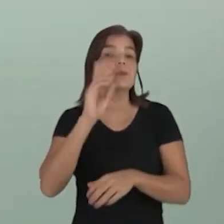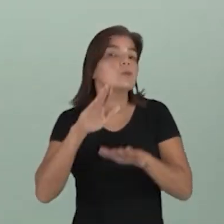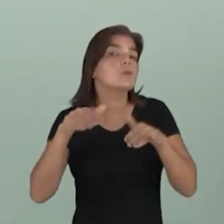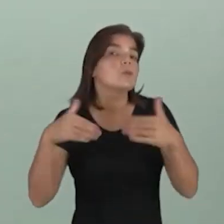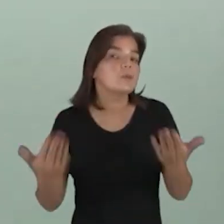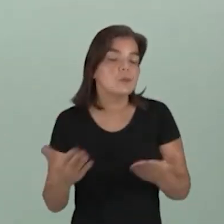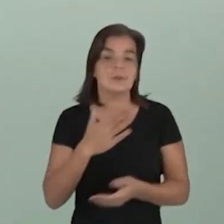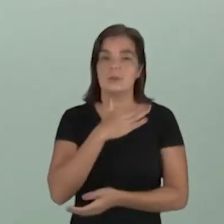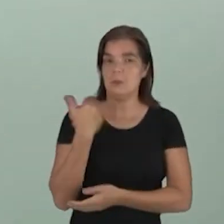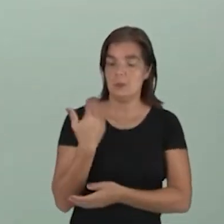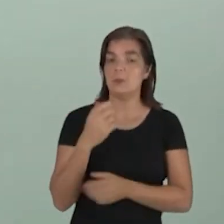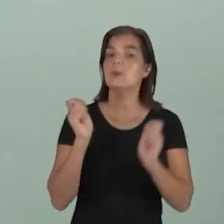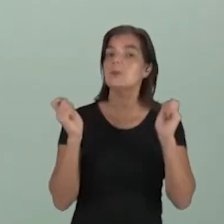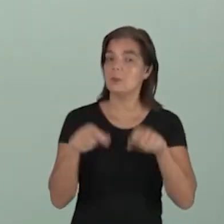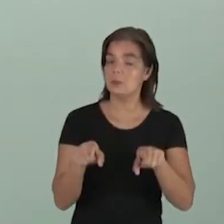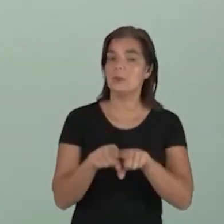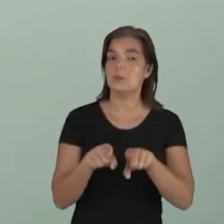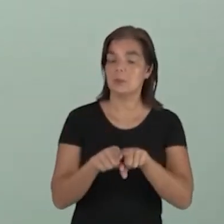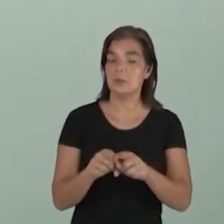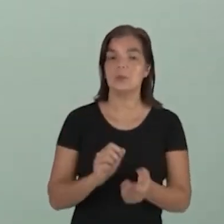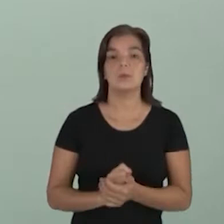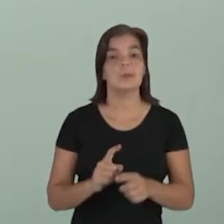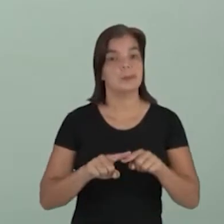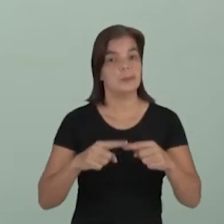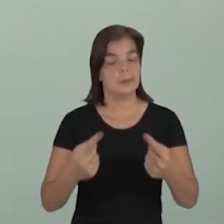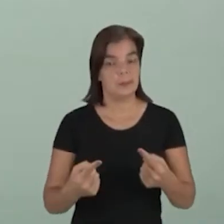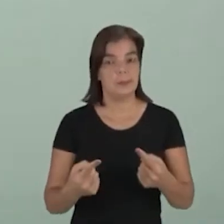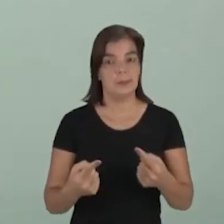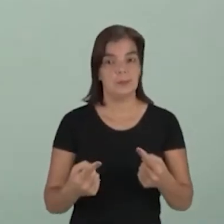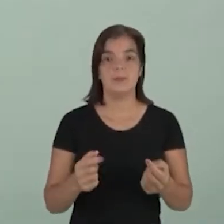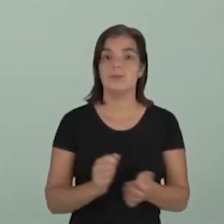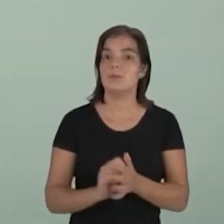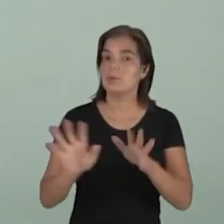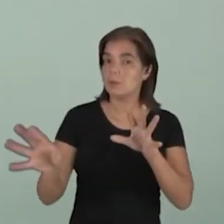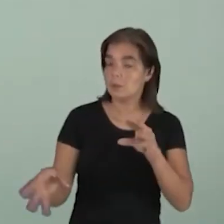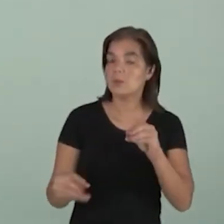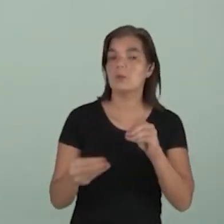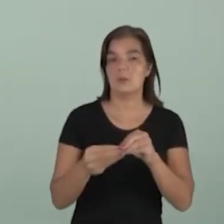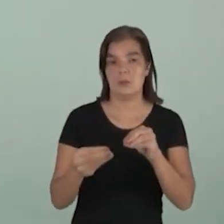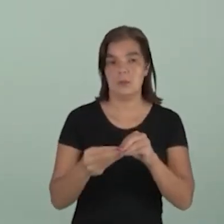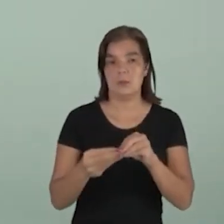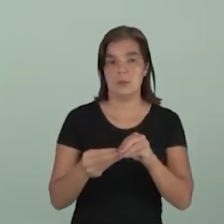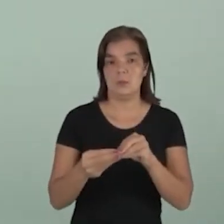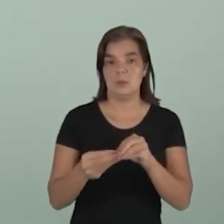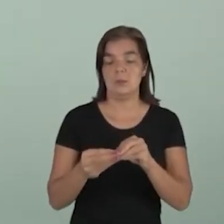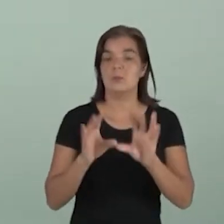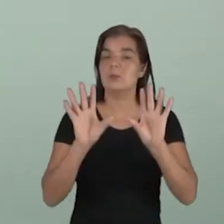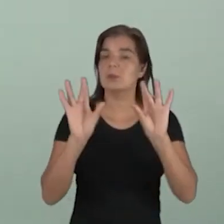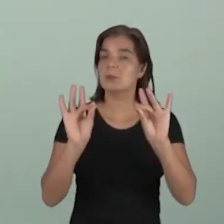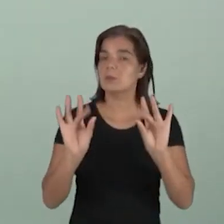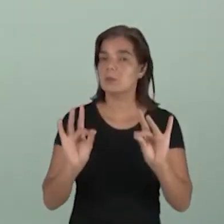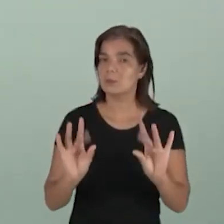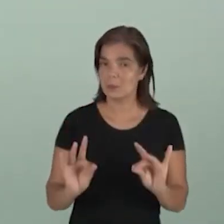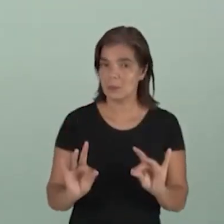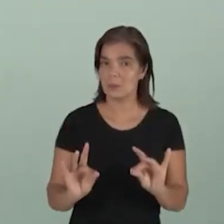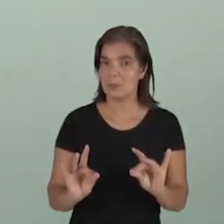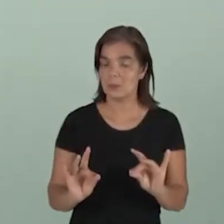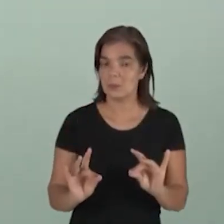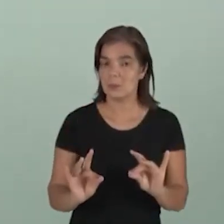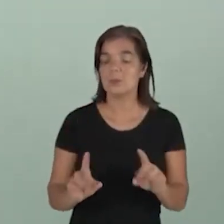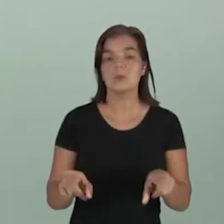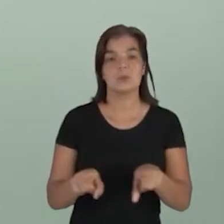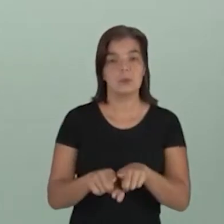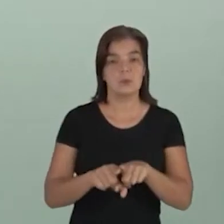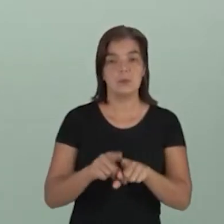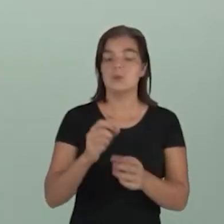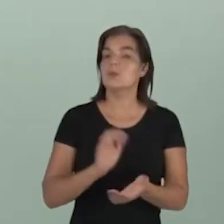morreu. Você pode até dizer, porém, o que você acrescentar será detalhe, será